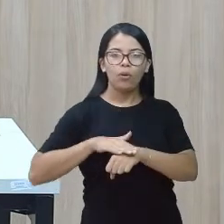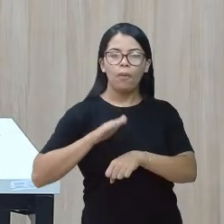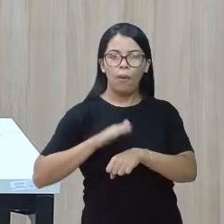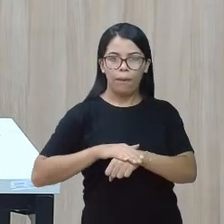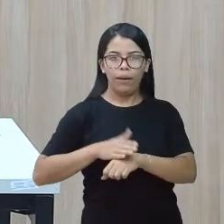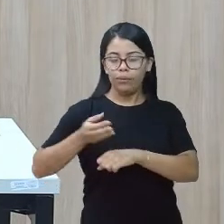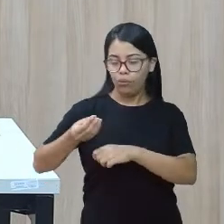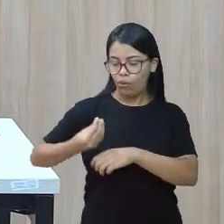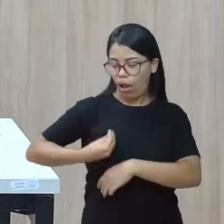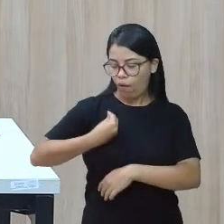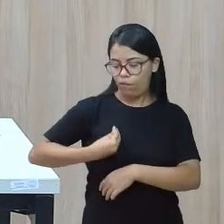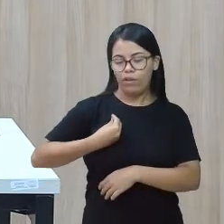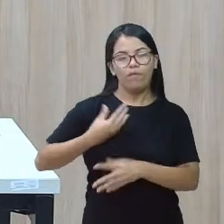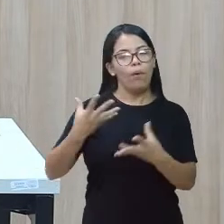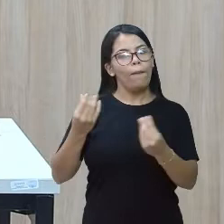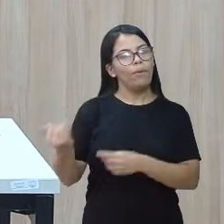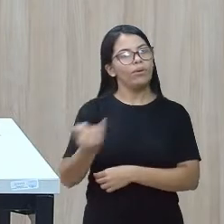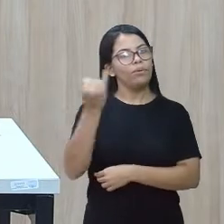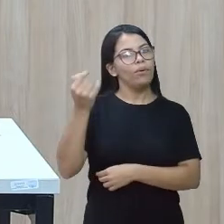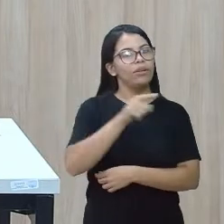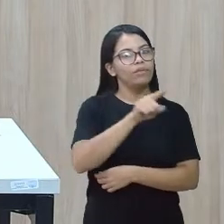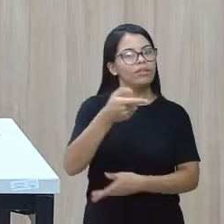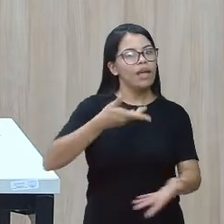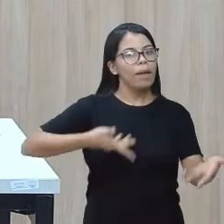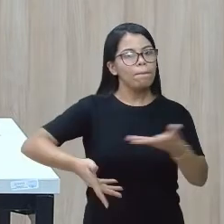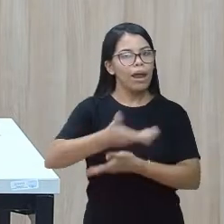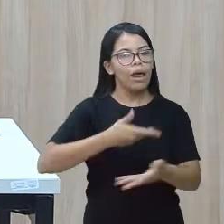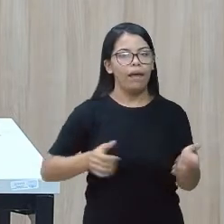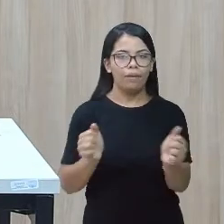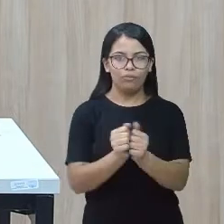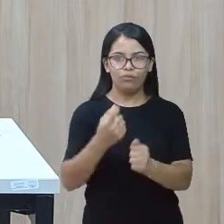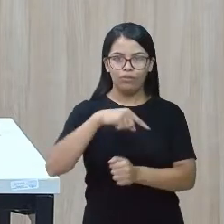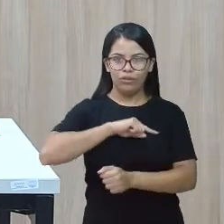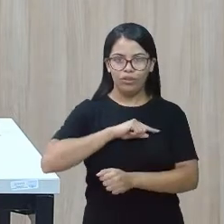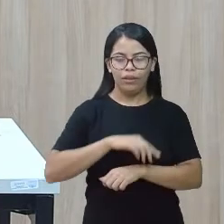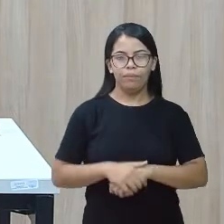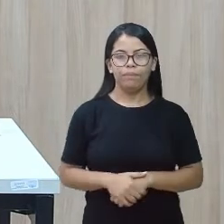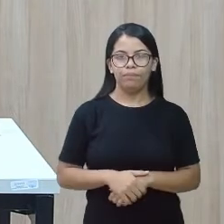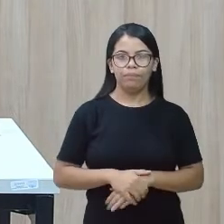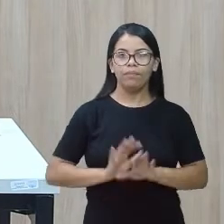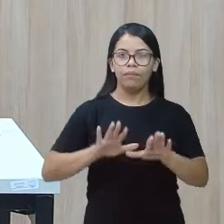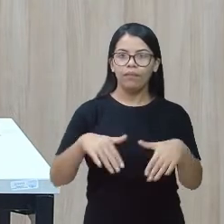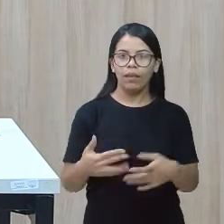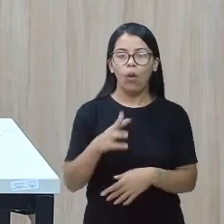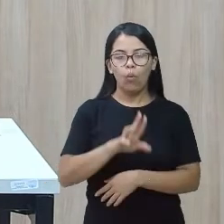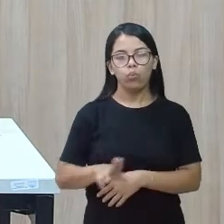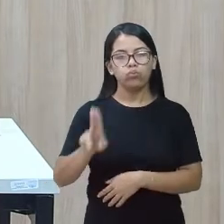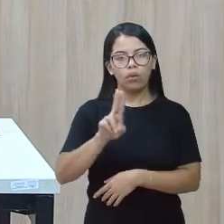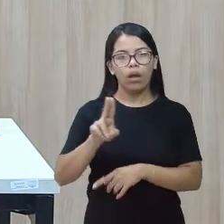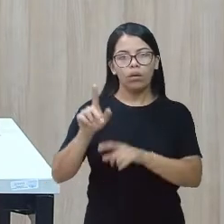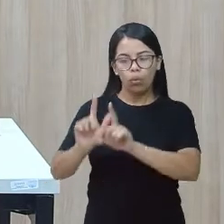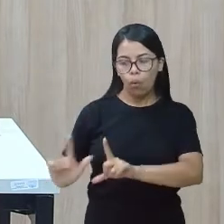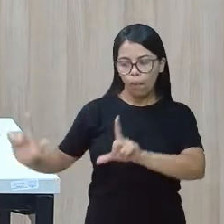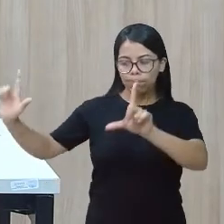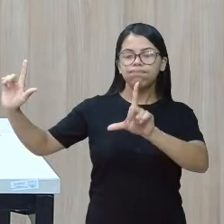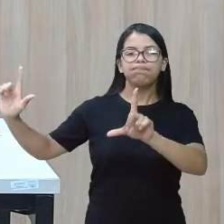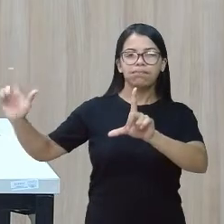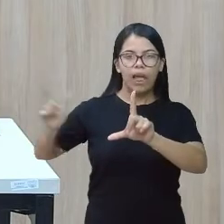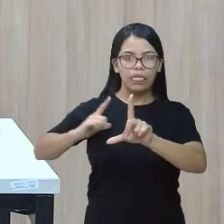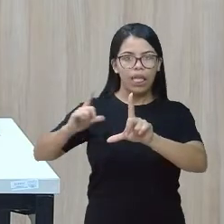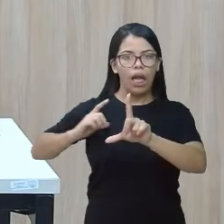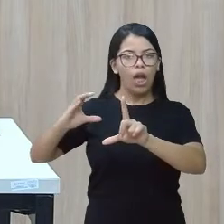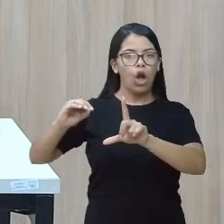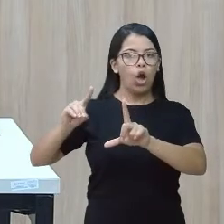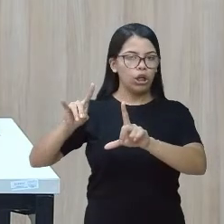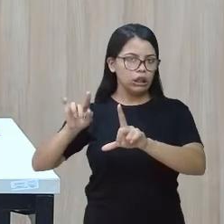onde é muito importante vocês interagirem conosco, pessoal. A partir dos QR Codes que nós vamos colocar aí, vocês vão